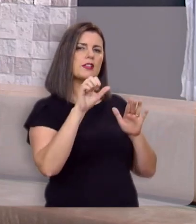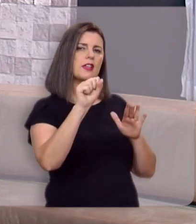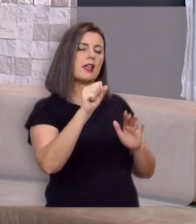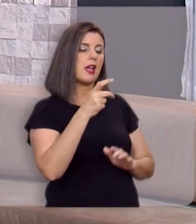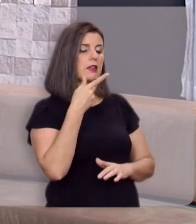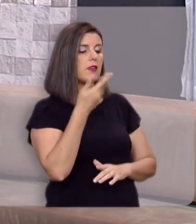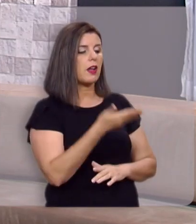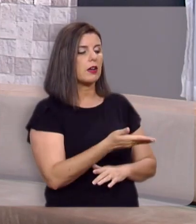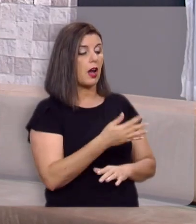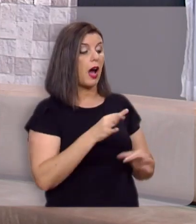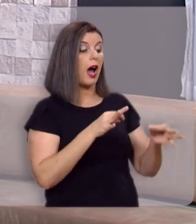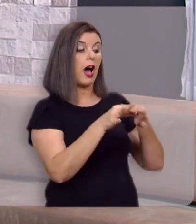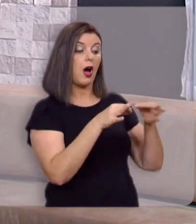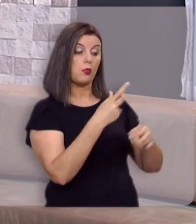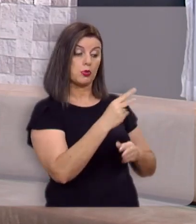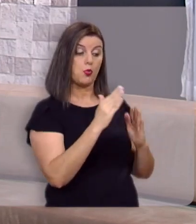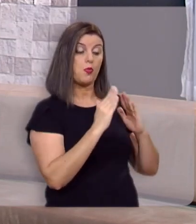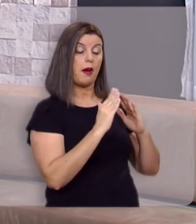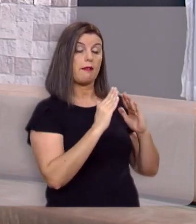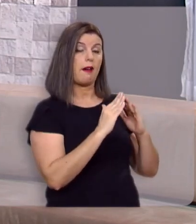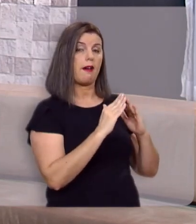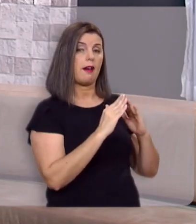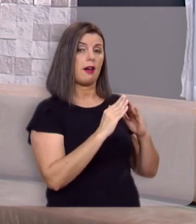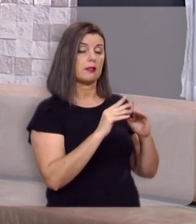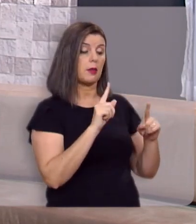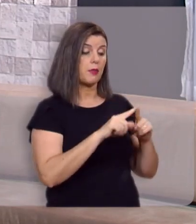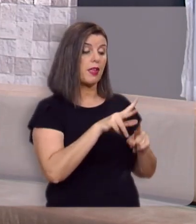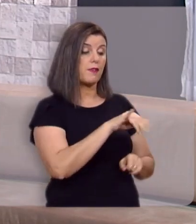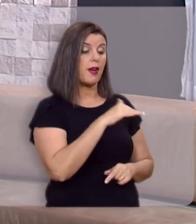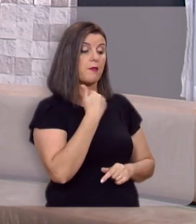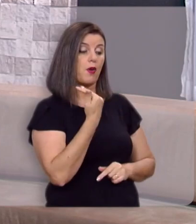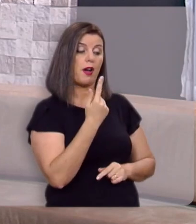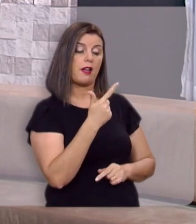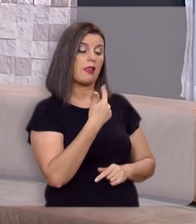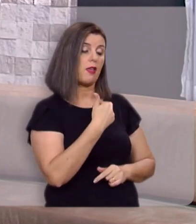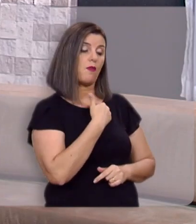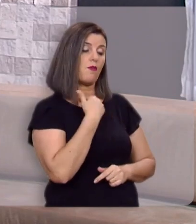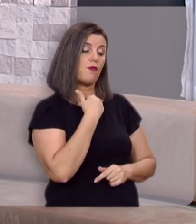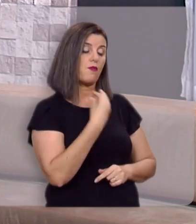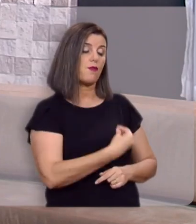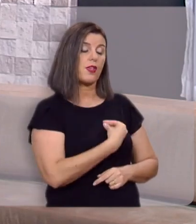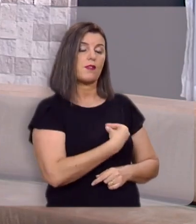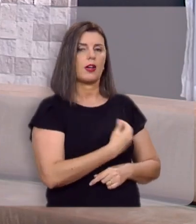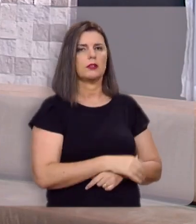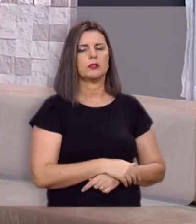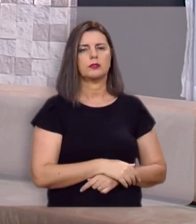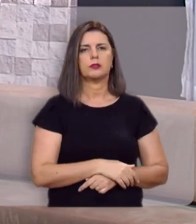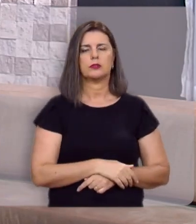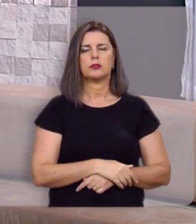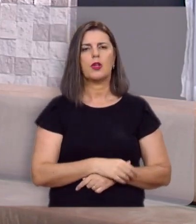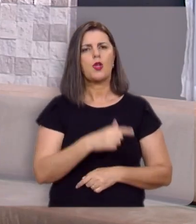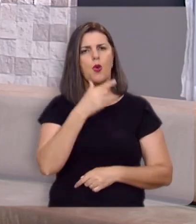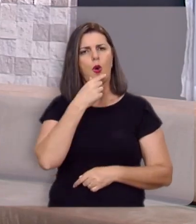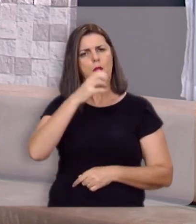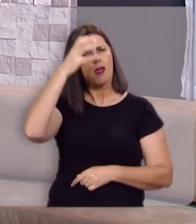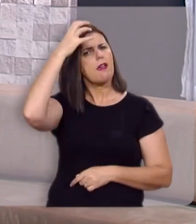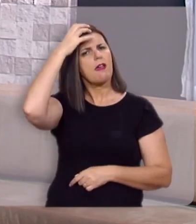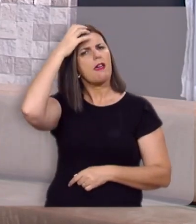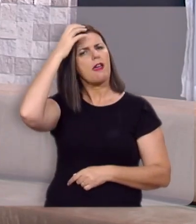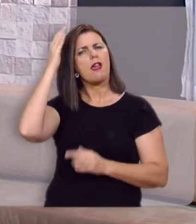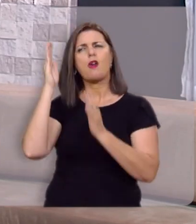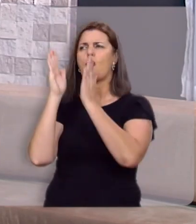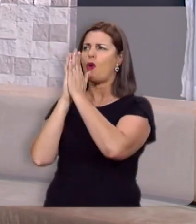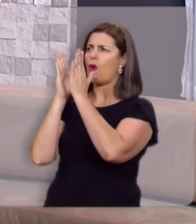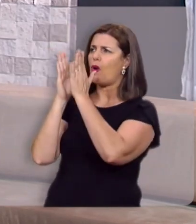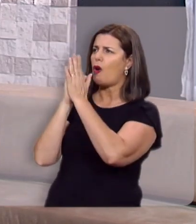para dizer a ele: põe em ordem a tua casa, porque morrerás e não viverás. E ele então